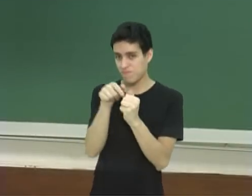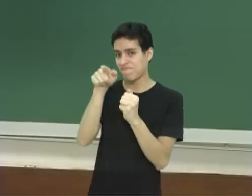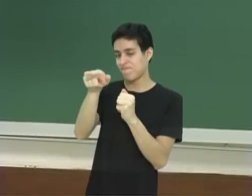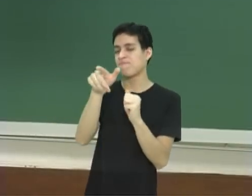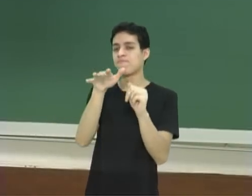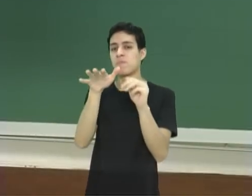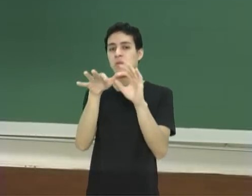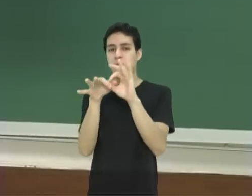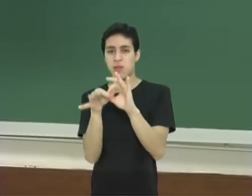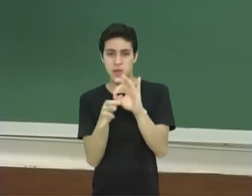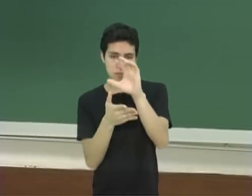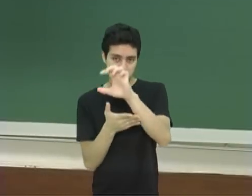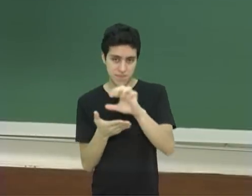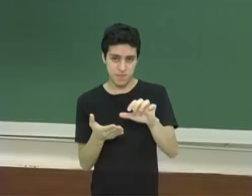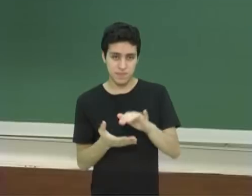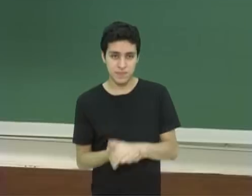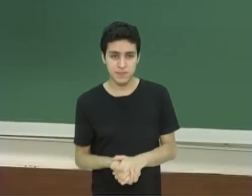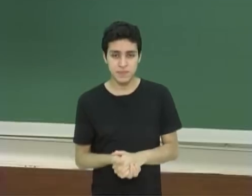Europeia.